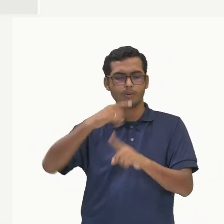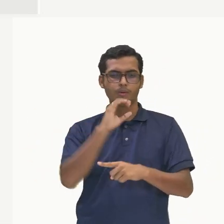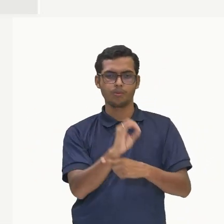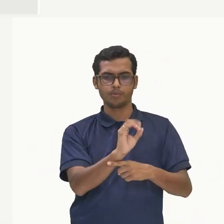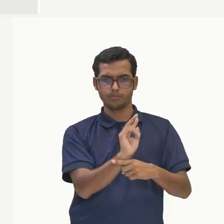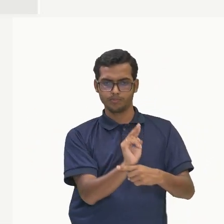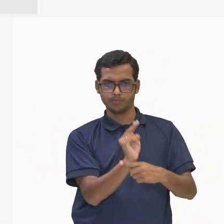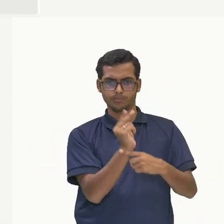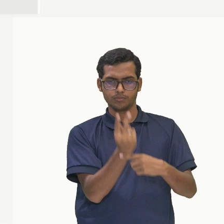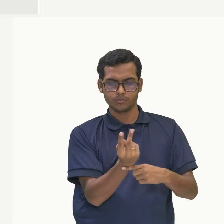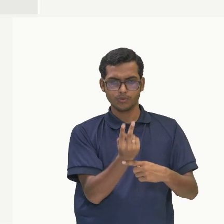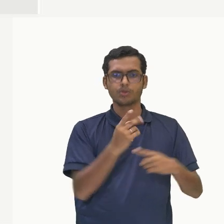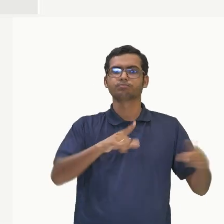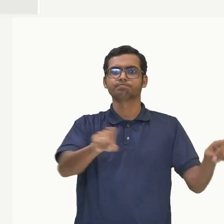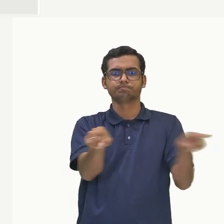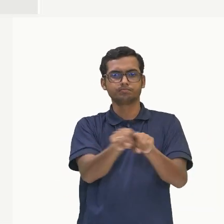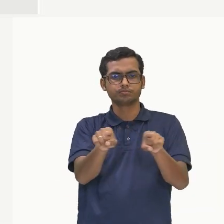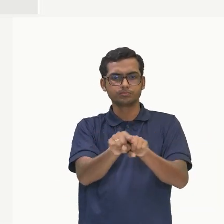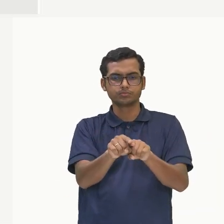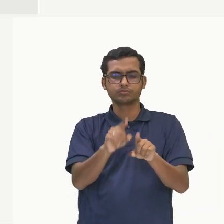O2 produzindo